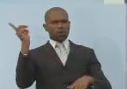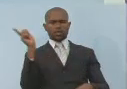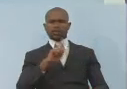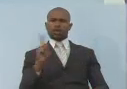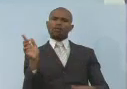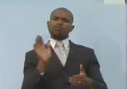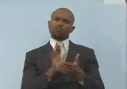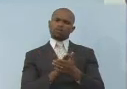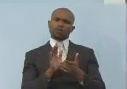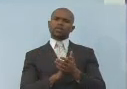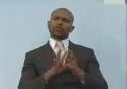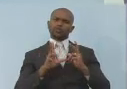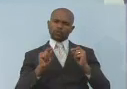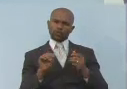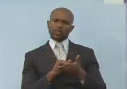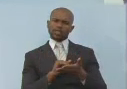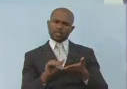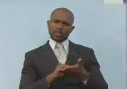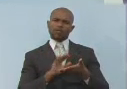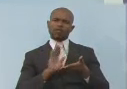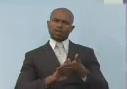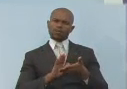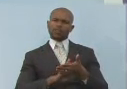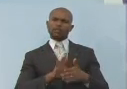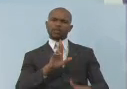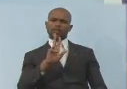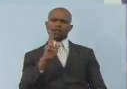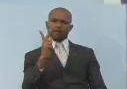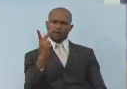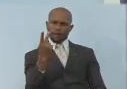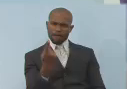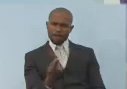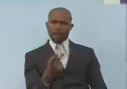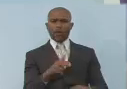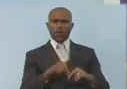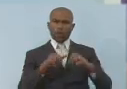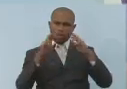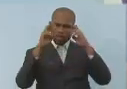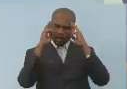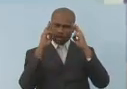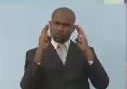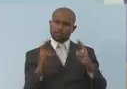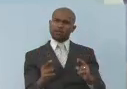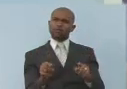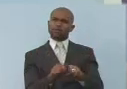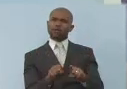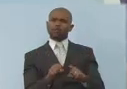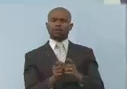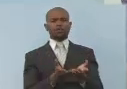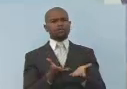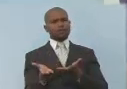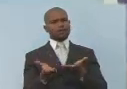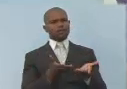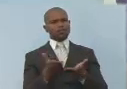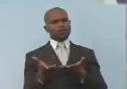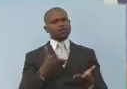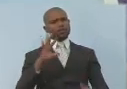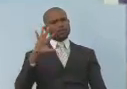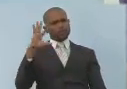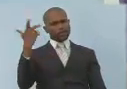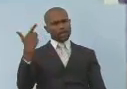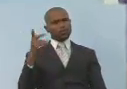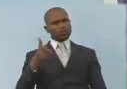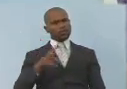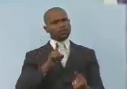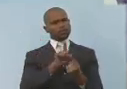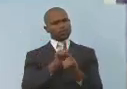Parabéns a toda a secretaria, parabéns ao RH, né, ao RH pelo respeito e pelo tratamento que vem desenvolvendo o